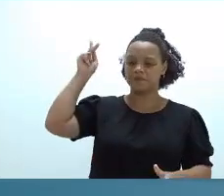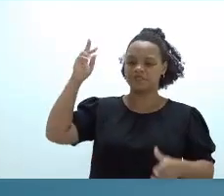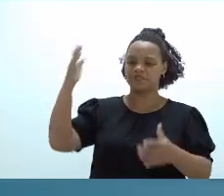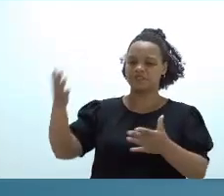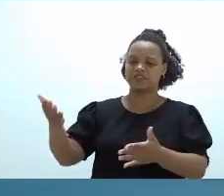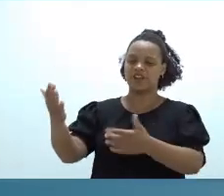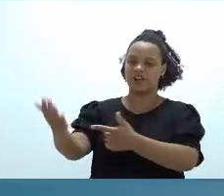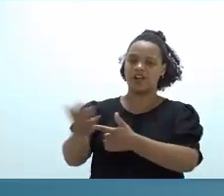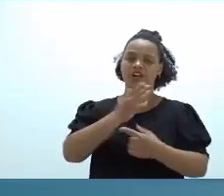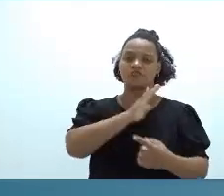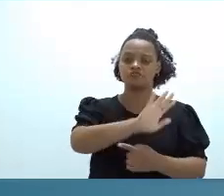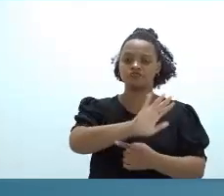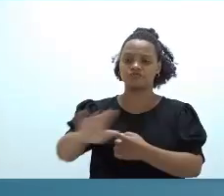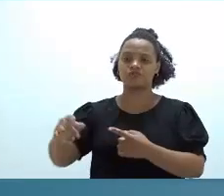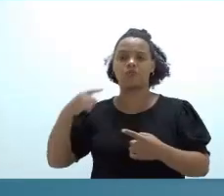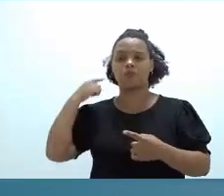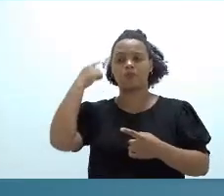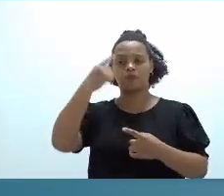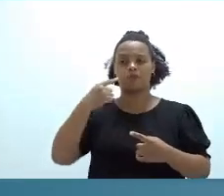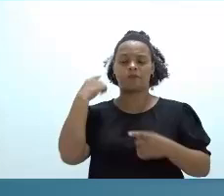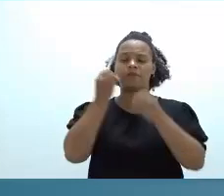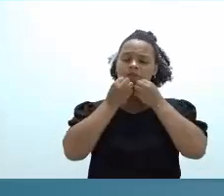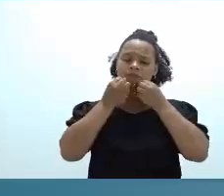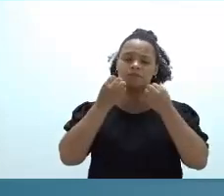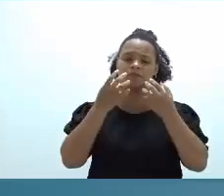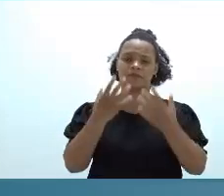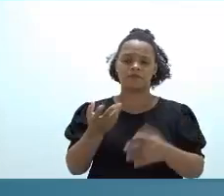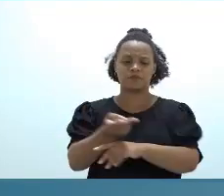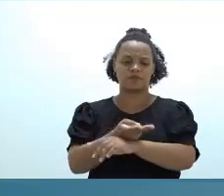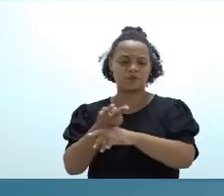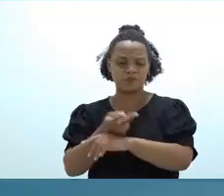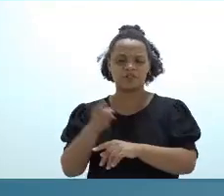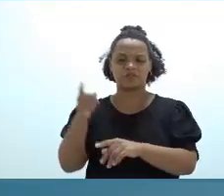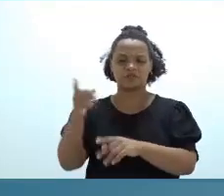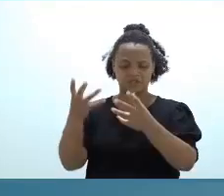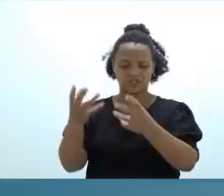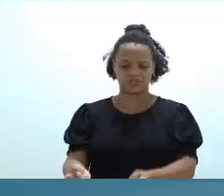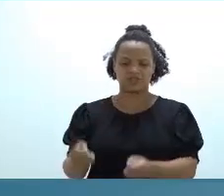esse advogado. E toda vez que nós procuramos, fomos atendidos.